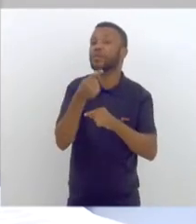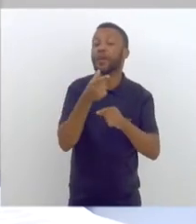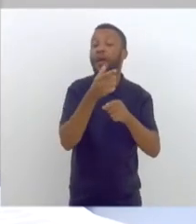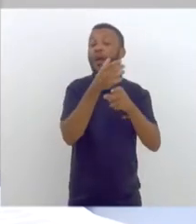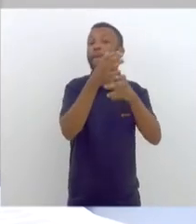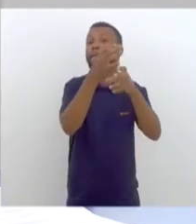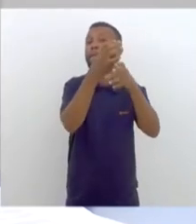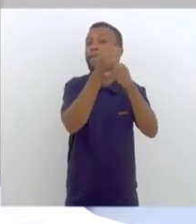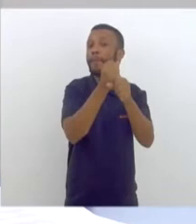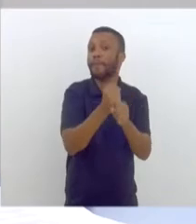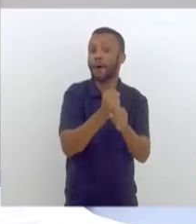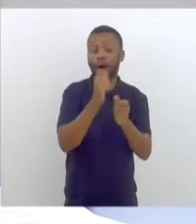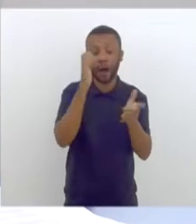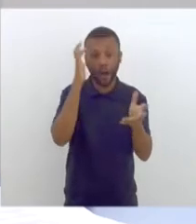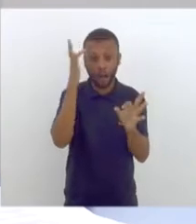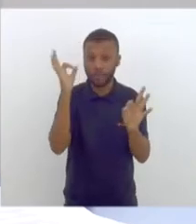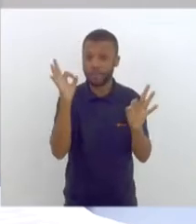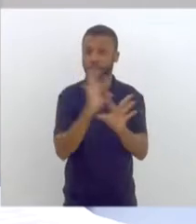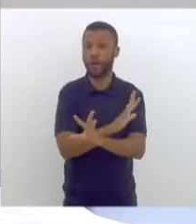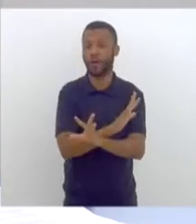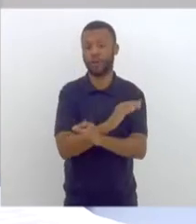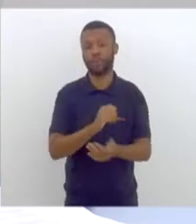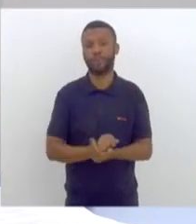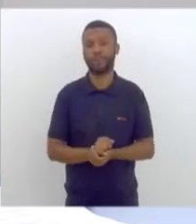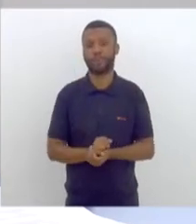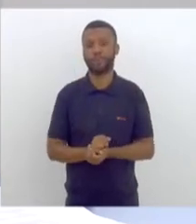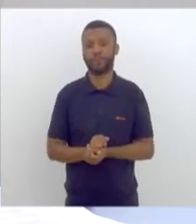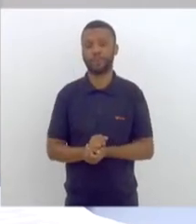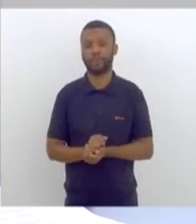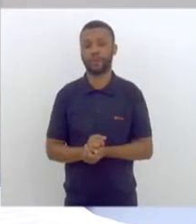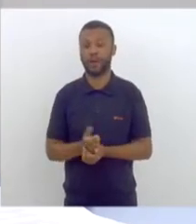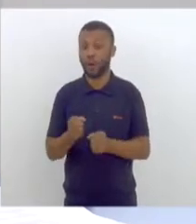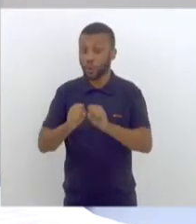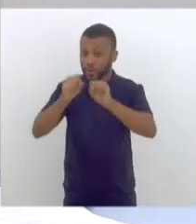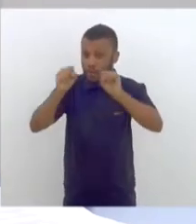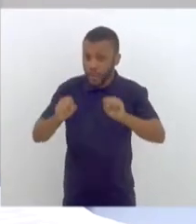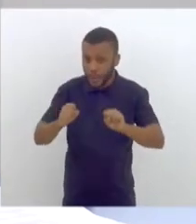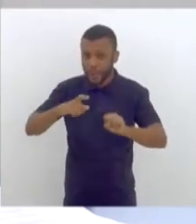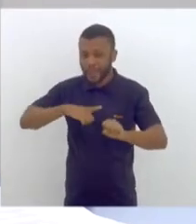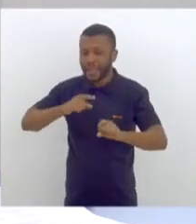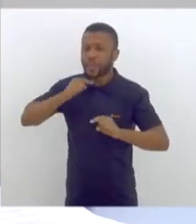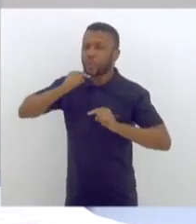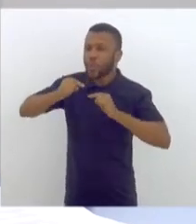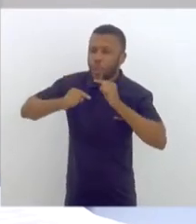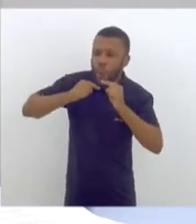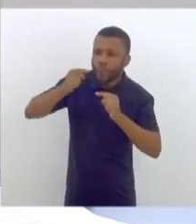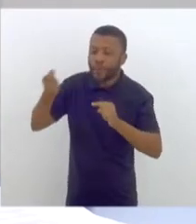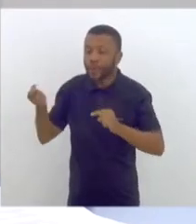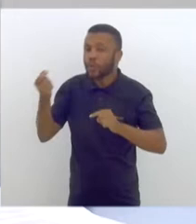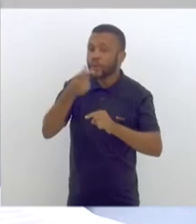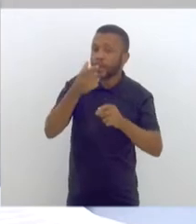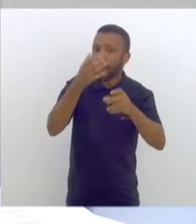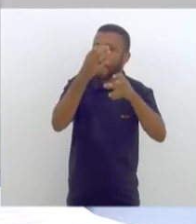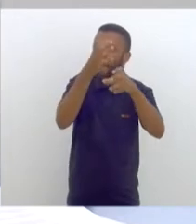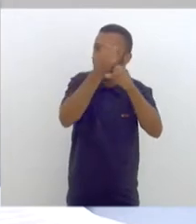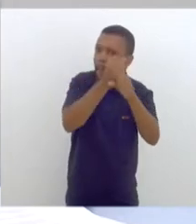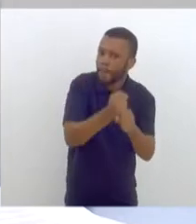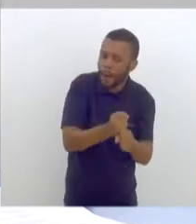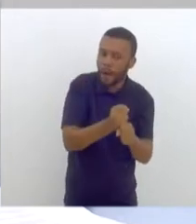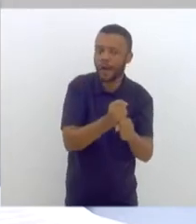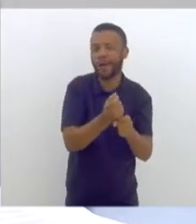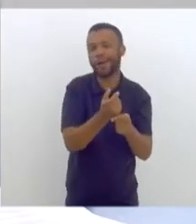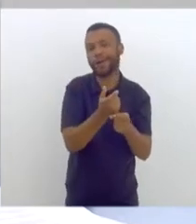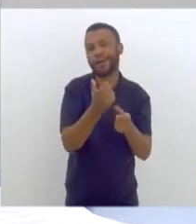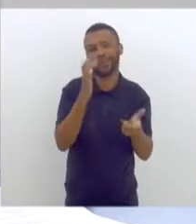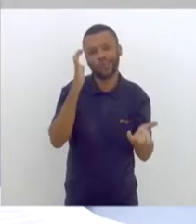e um sistema que tem mais em conta do que a equação ele não tem solução então